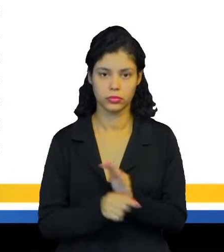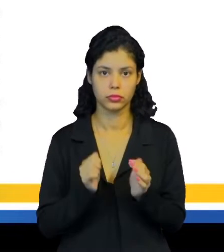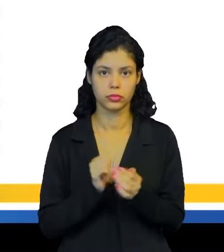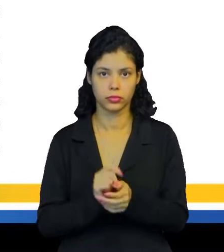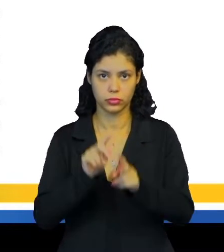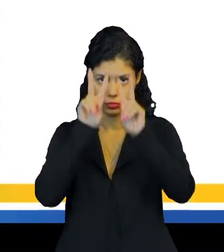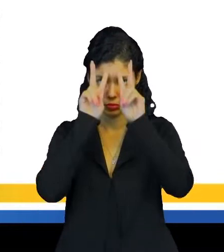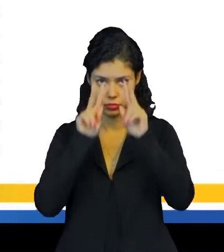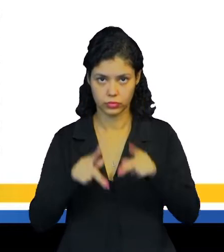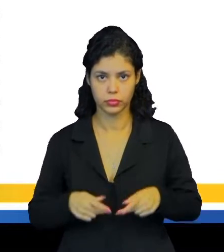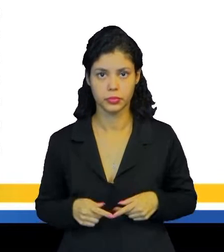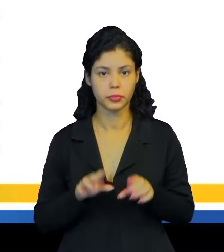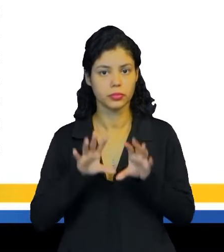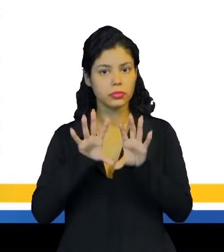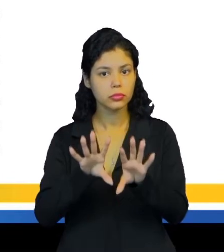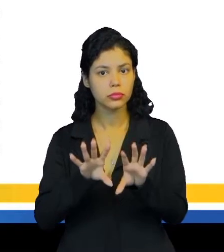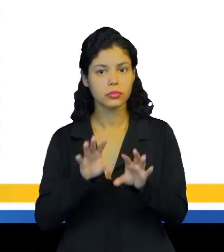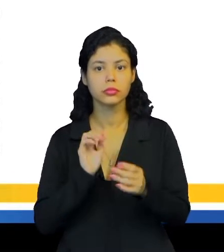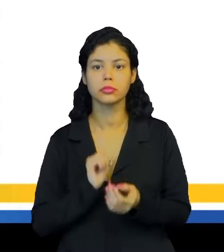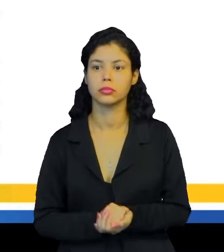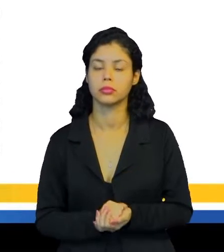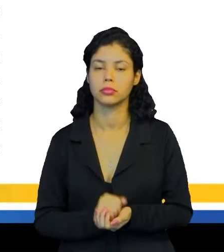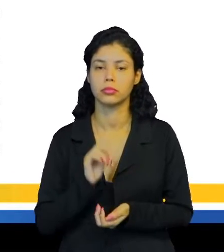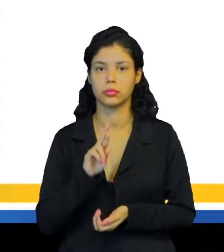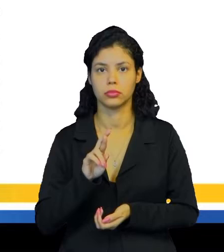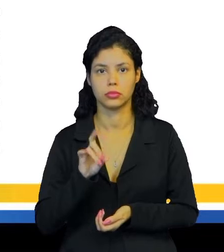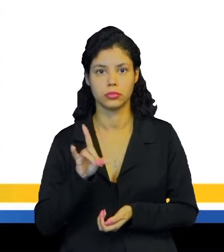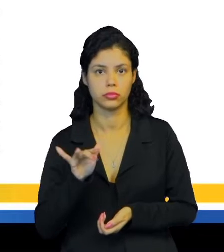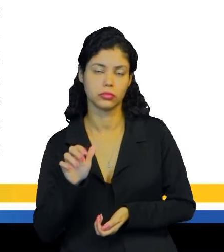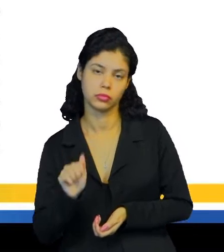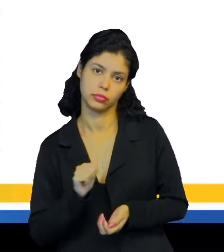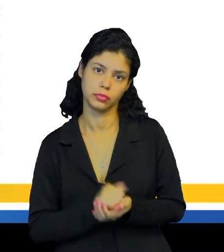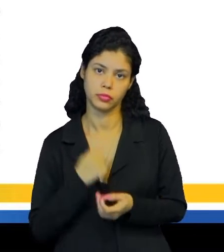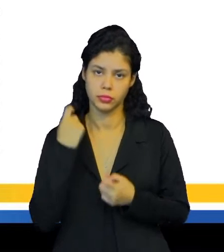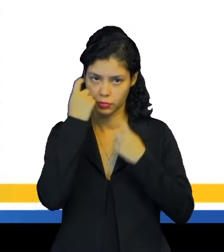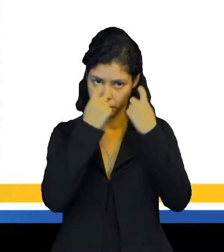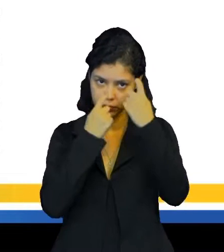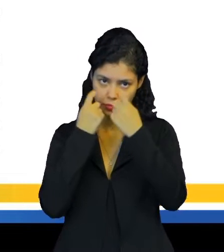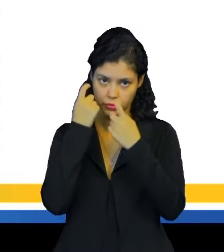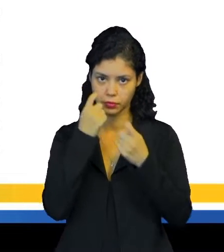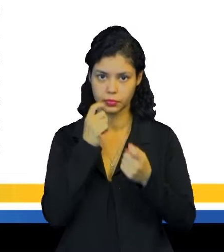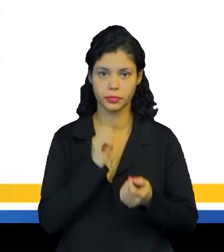ser humano. Com isso, o teatro realista esteve preocupado, né,